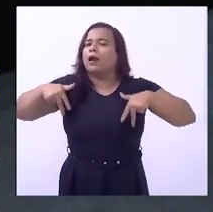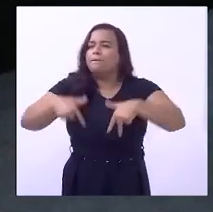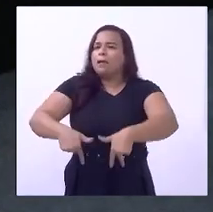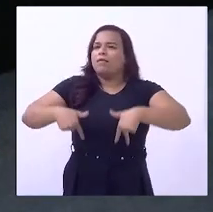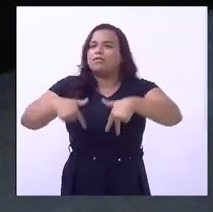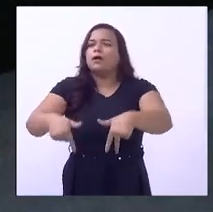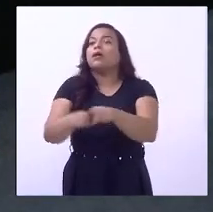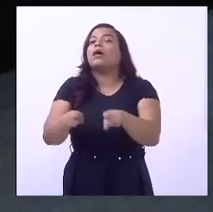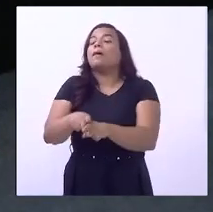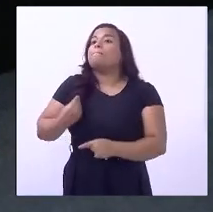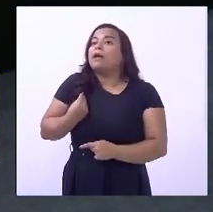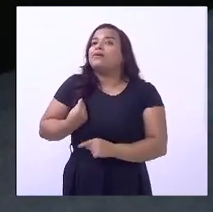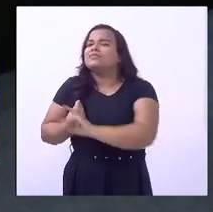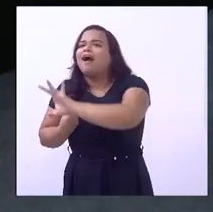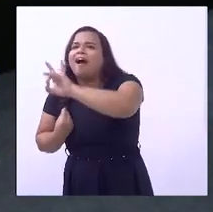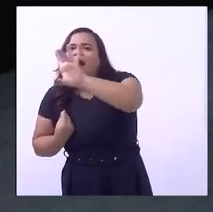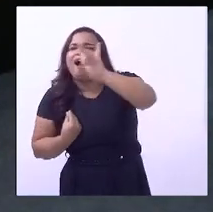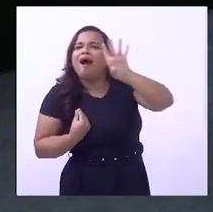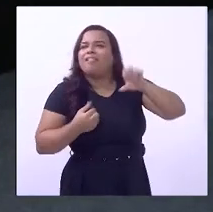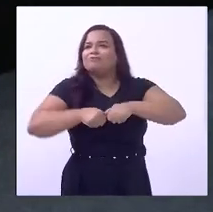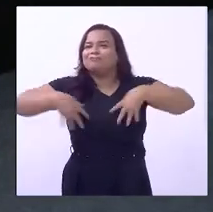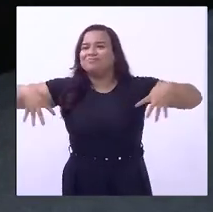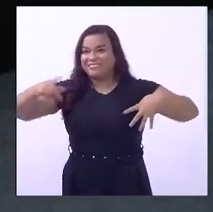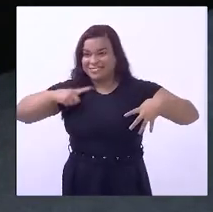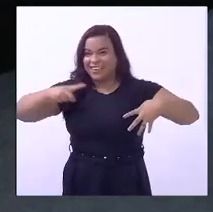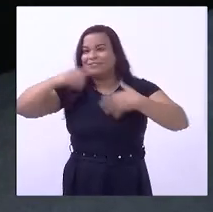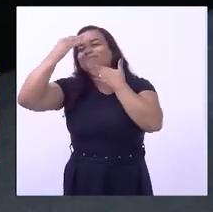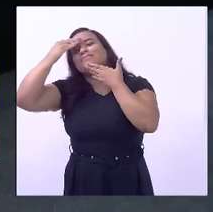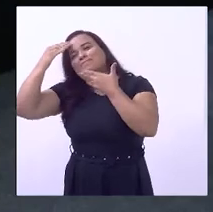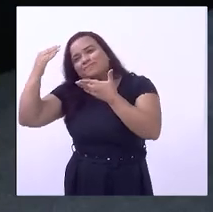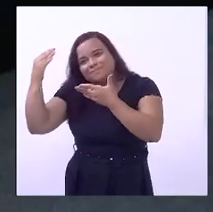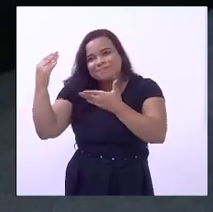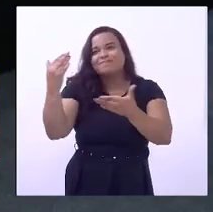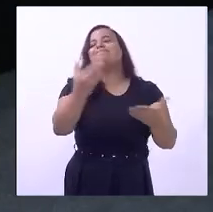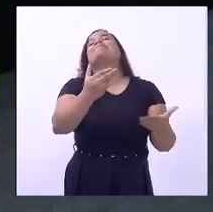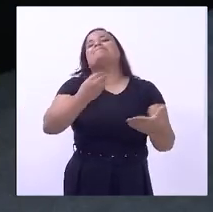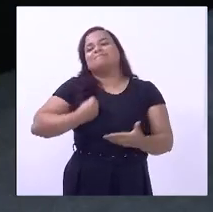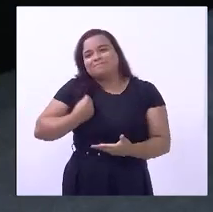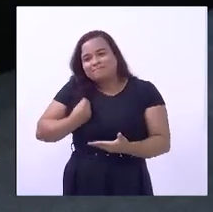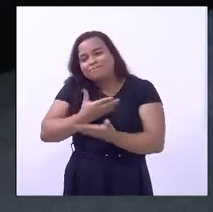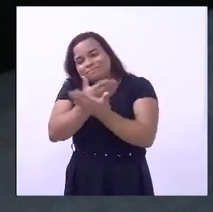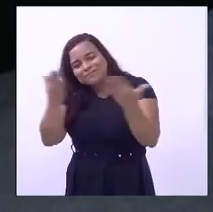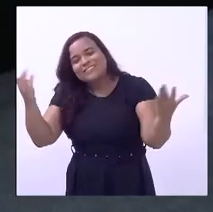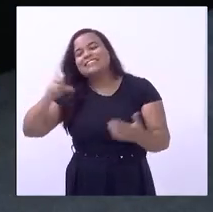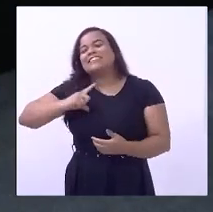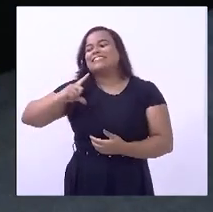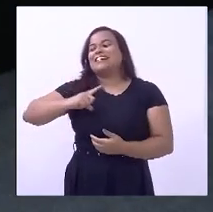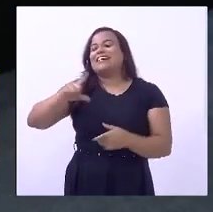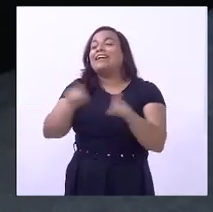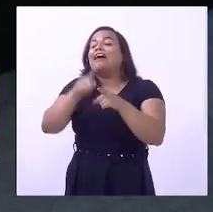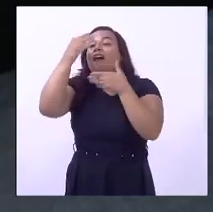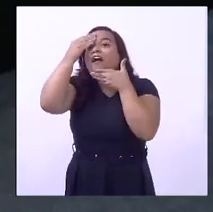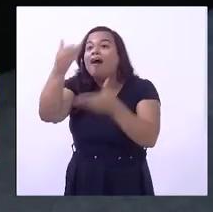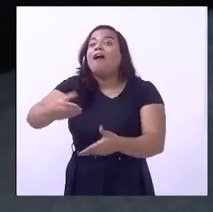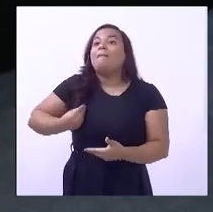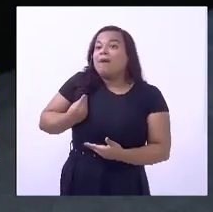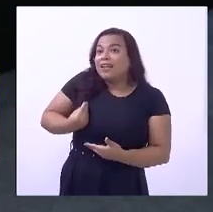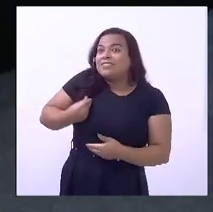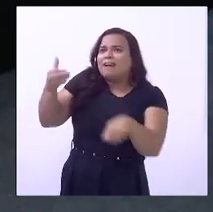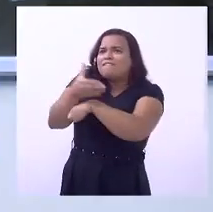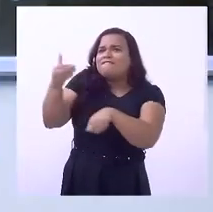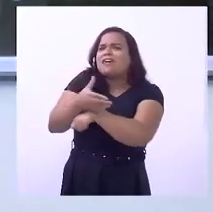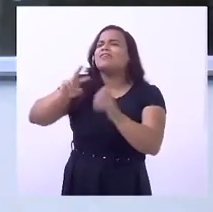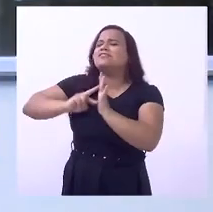da presença dos senhores e senhoras na casa. Então, agradecer a presença de todos, agradecer a presença e a participação